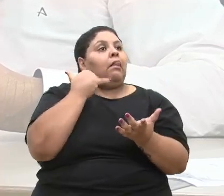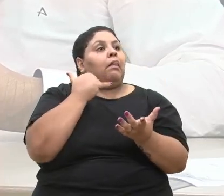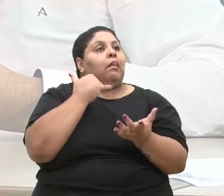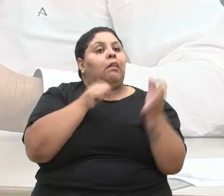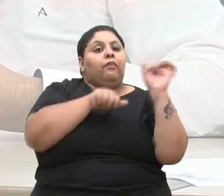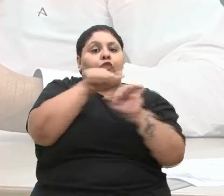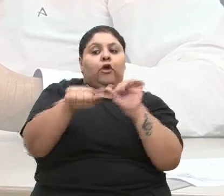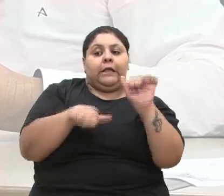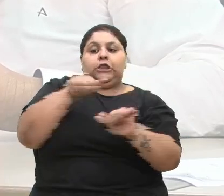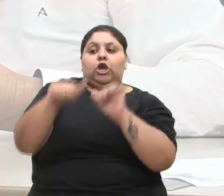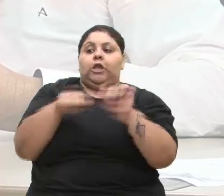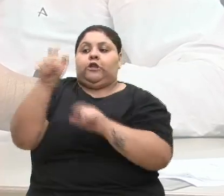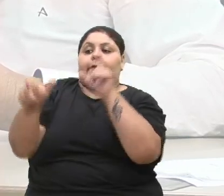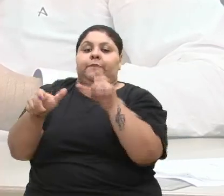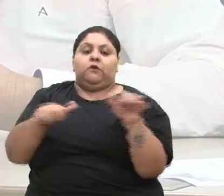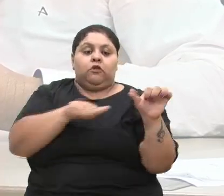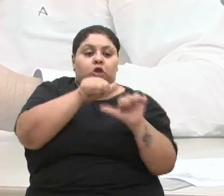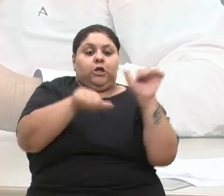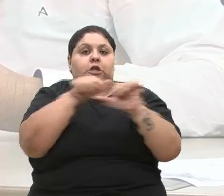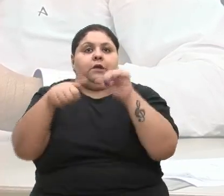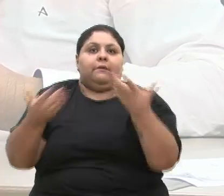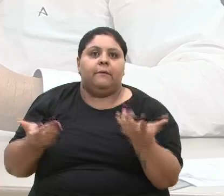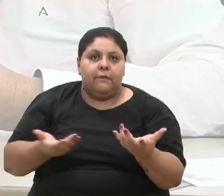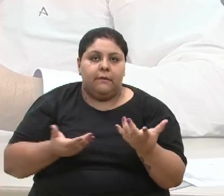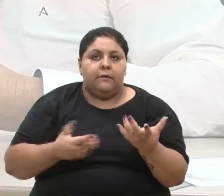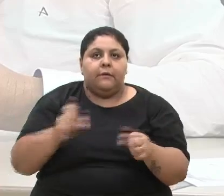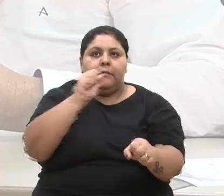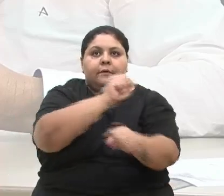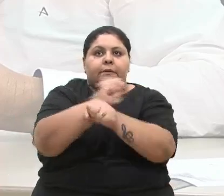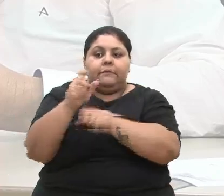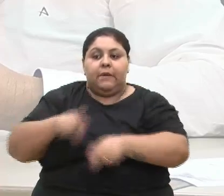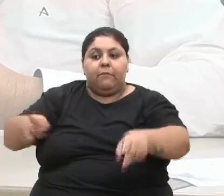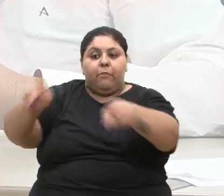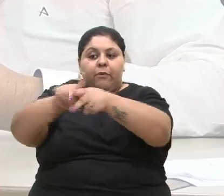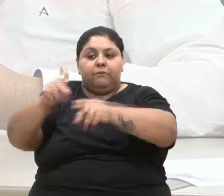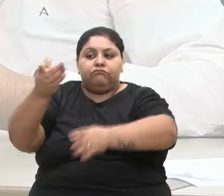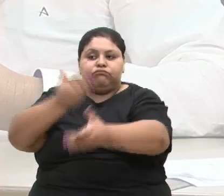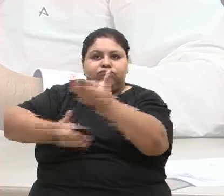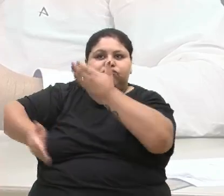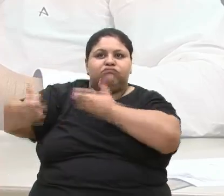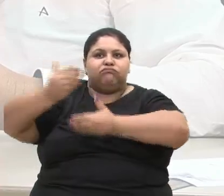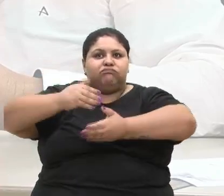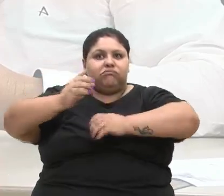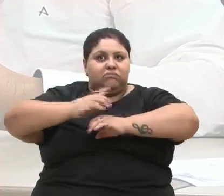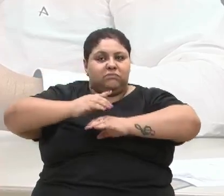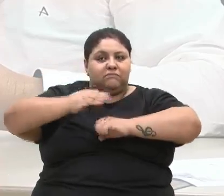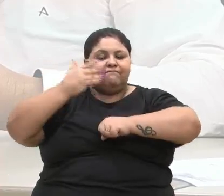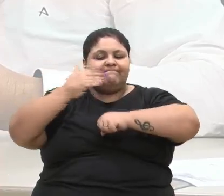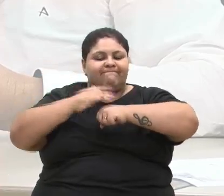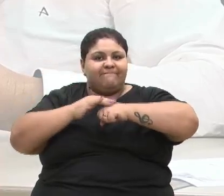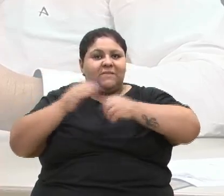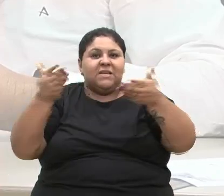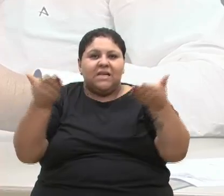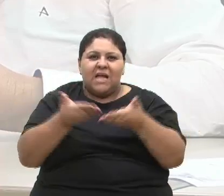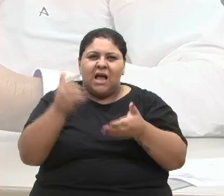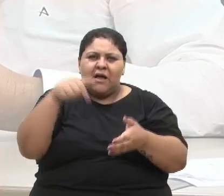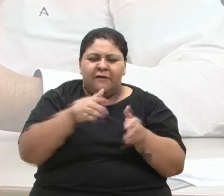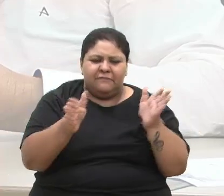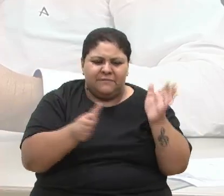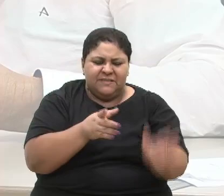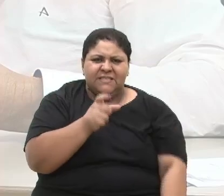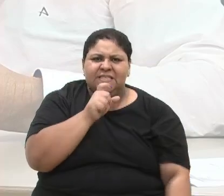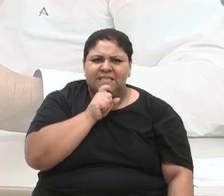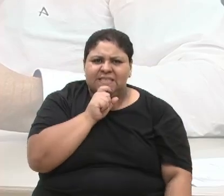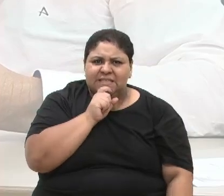nunca resolve nada, né? E cada dia de espera uma população precisando de atendimento é um dia a mais que adoece. E principalmente agora, nesse período de inverno